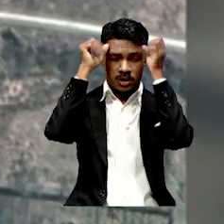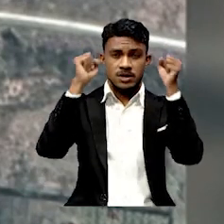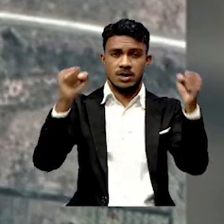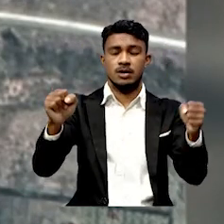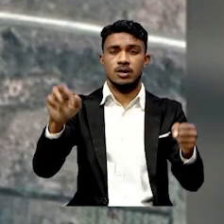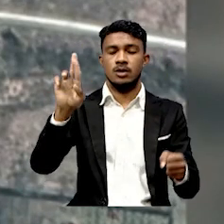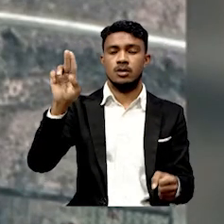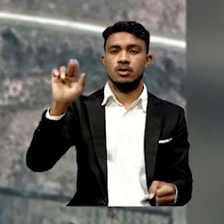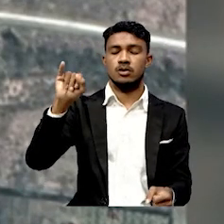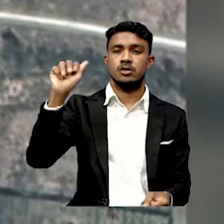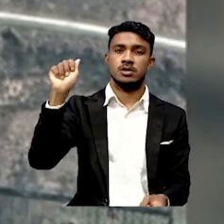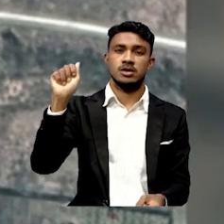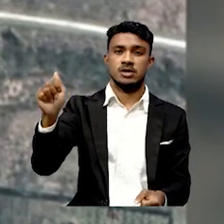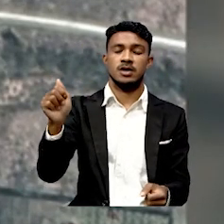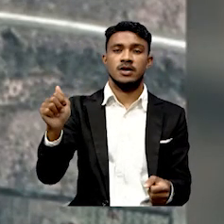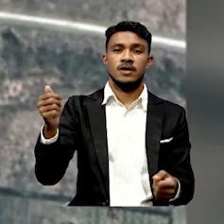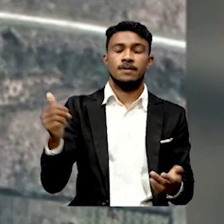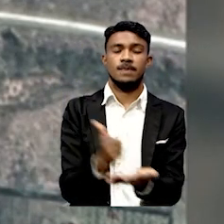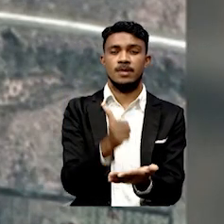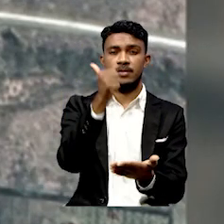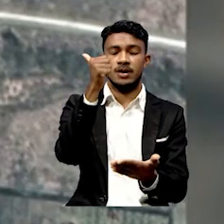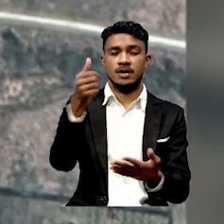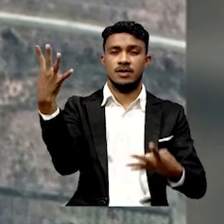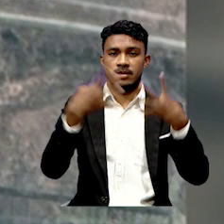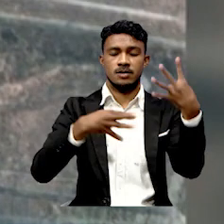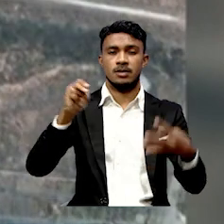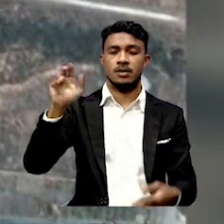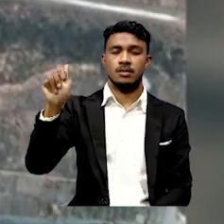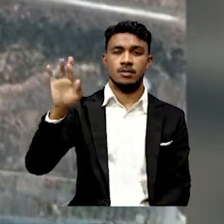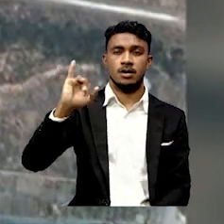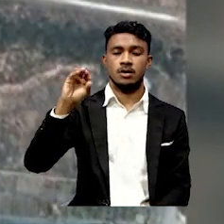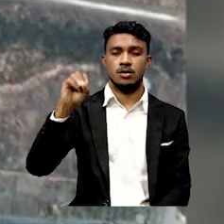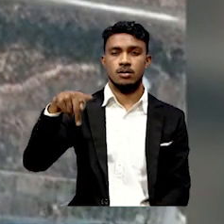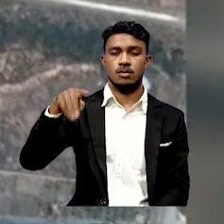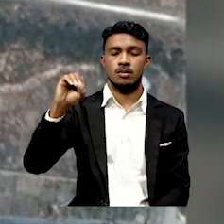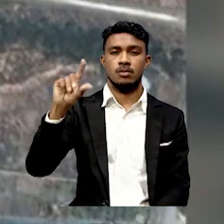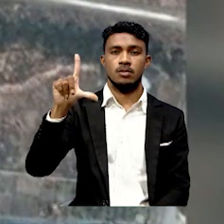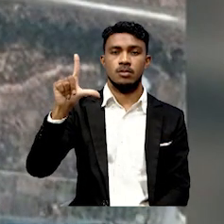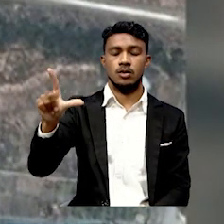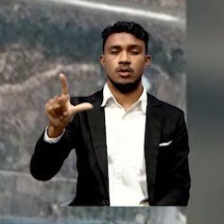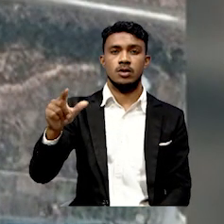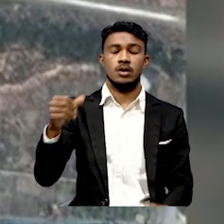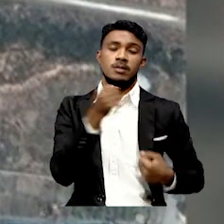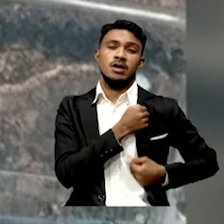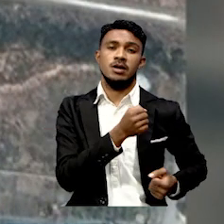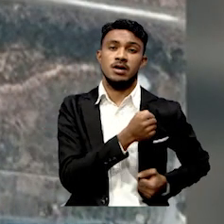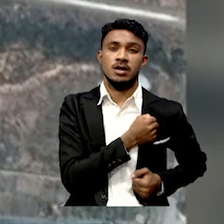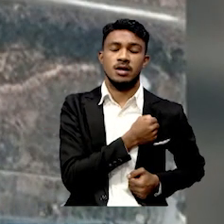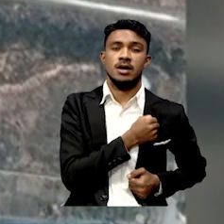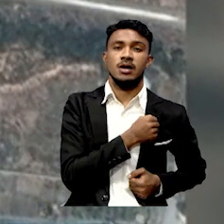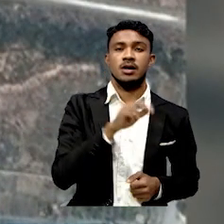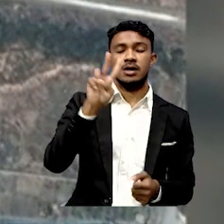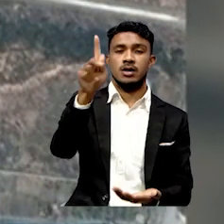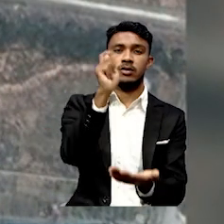Putin reclama vitória com a bafuno e a cidade Mariupol, mas que se ia militar ucraniano rihun ruaresin, nebe mak se continua